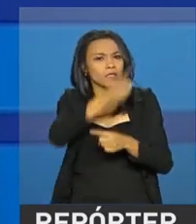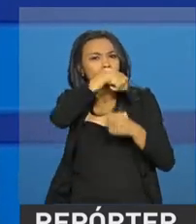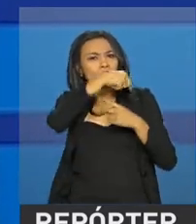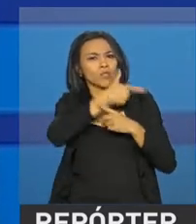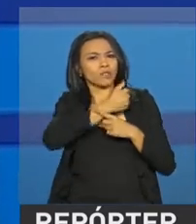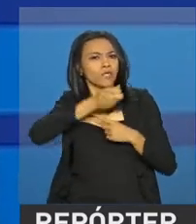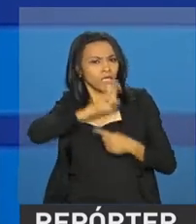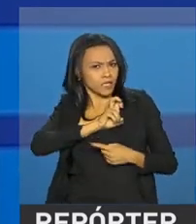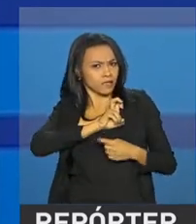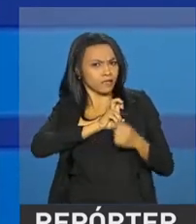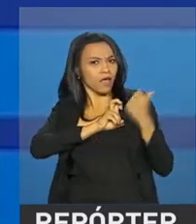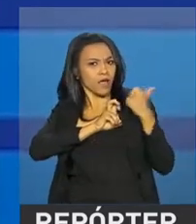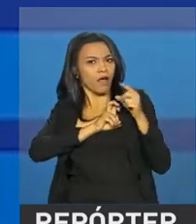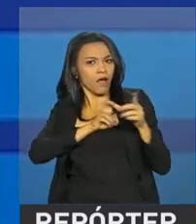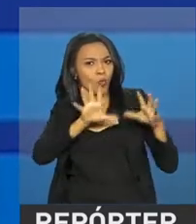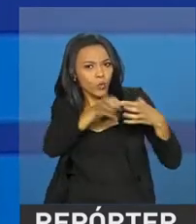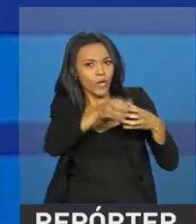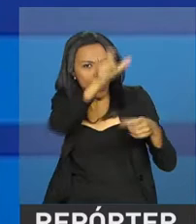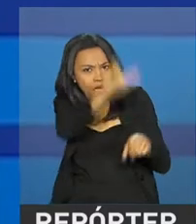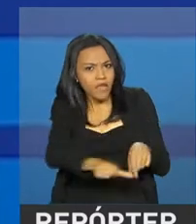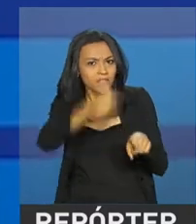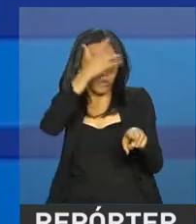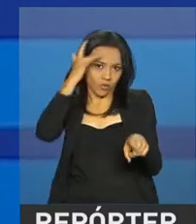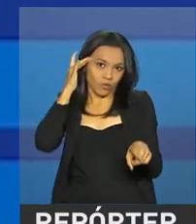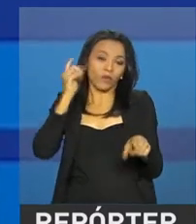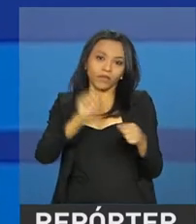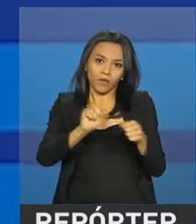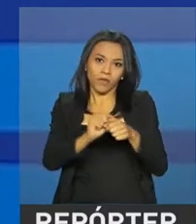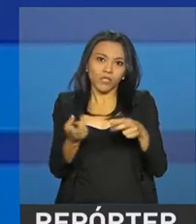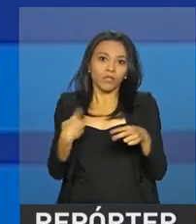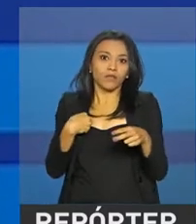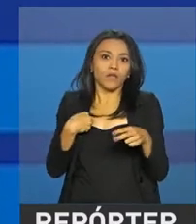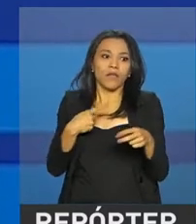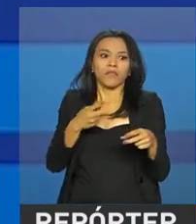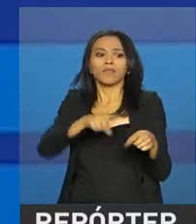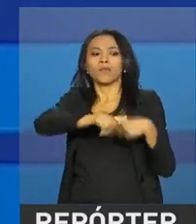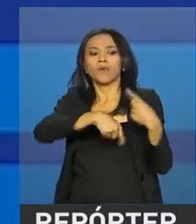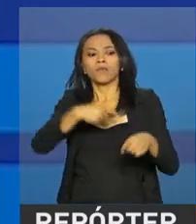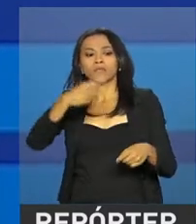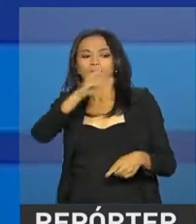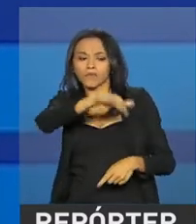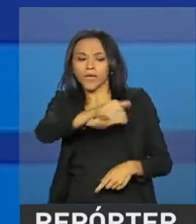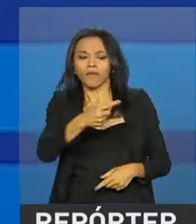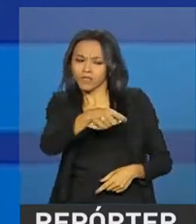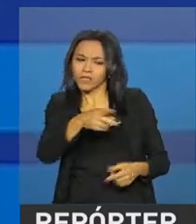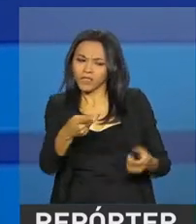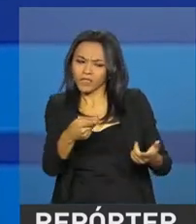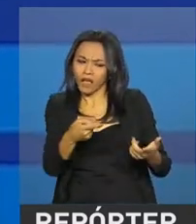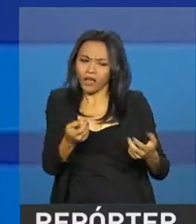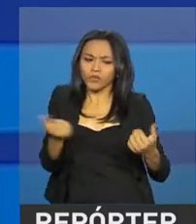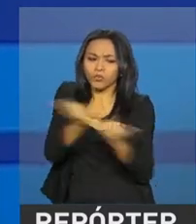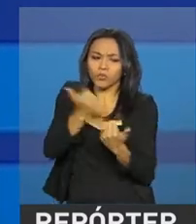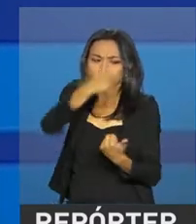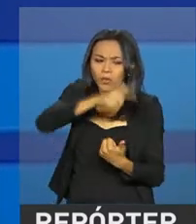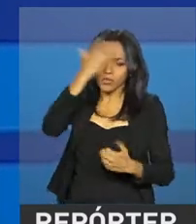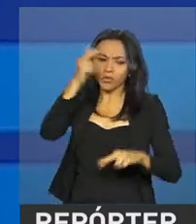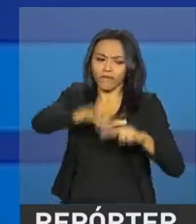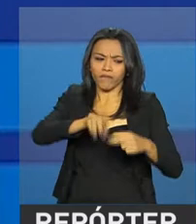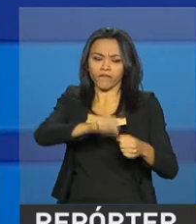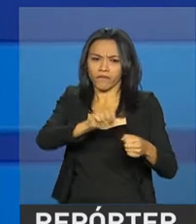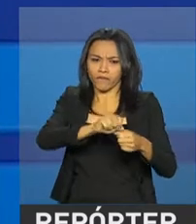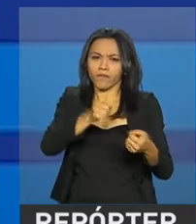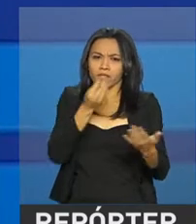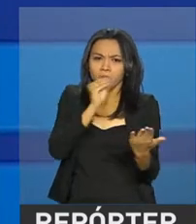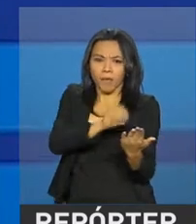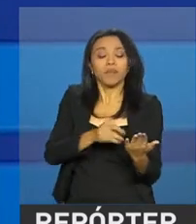que eu apresentei. Hoje, por exemplo, uma das conduzidas ouvida confessou à autoridade policial, de fato, eu fraudei o Enem de 2015,